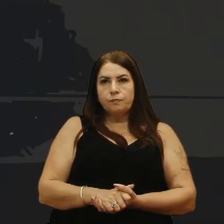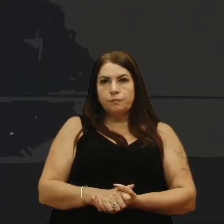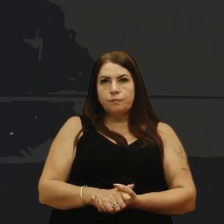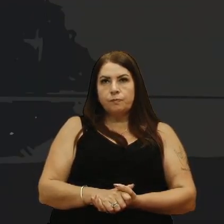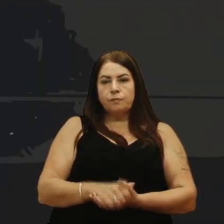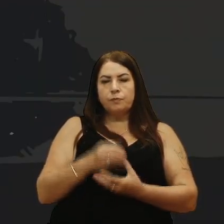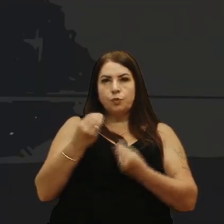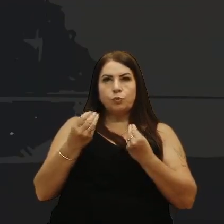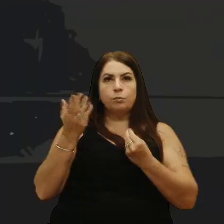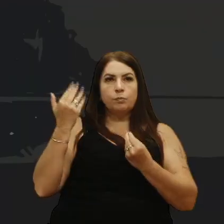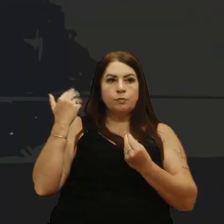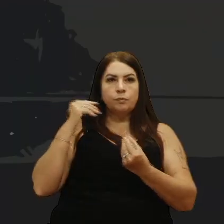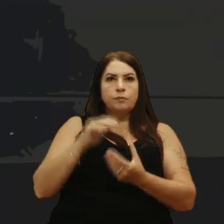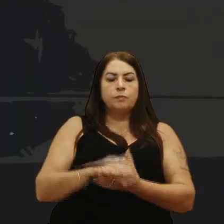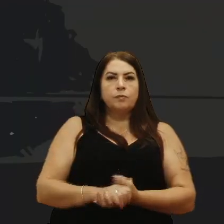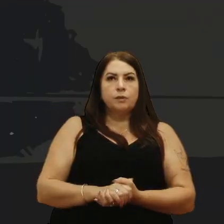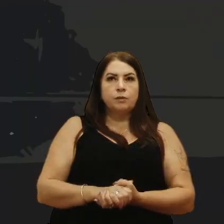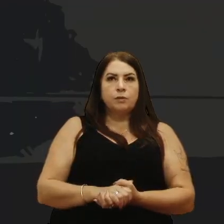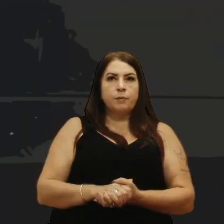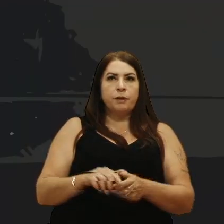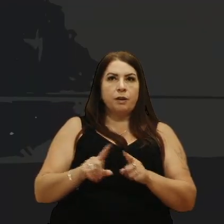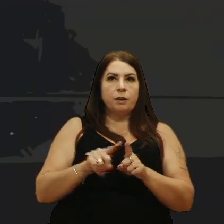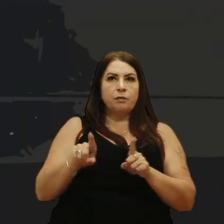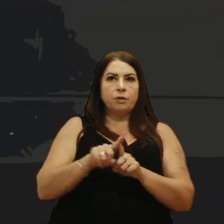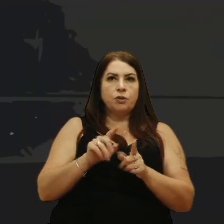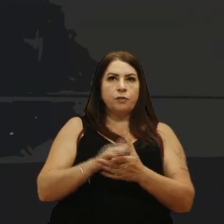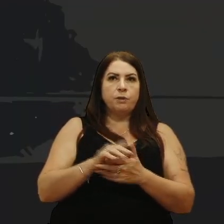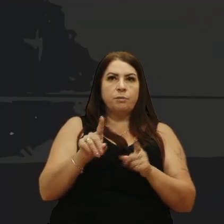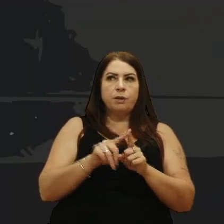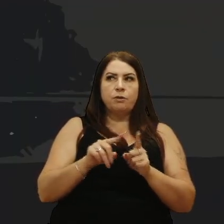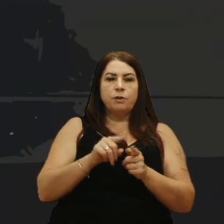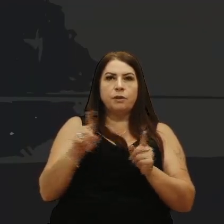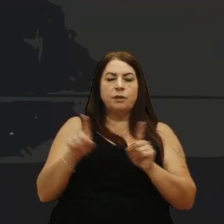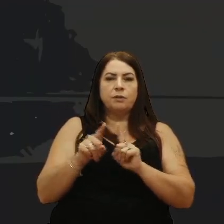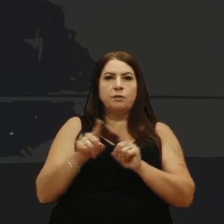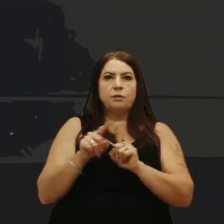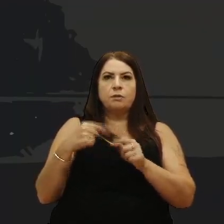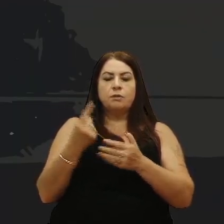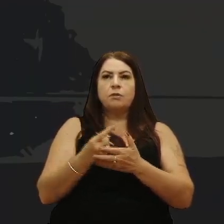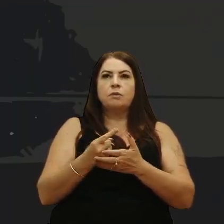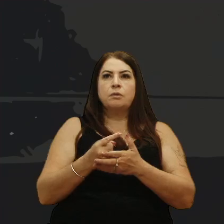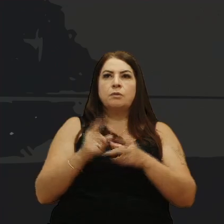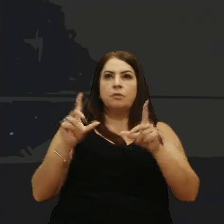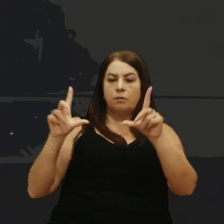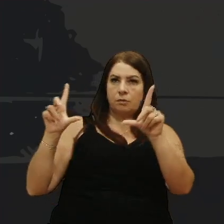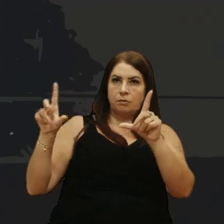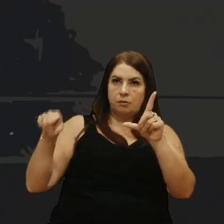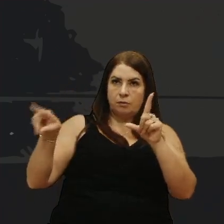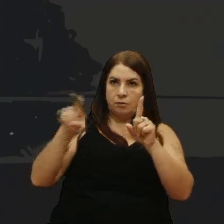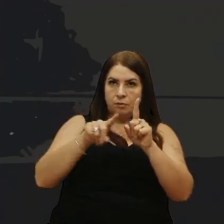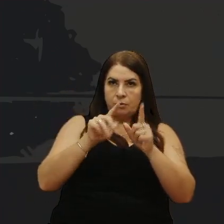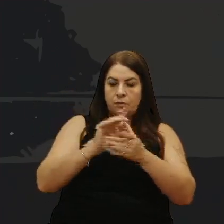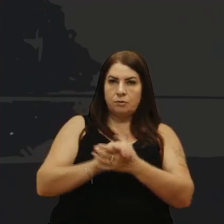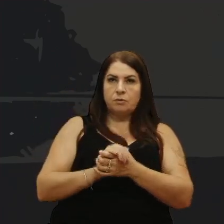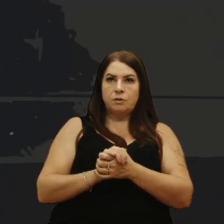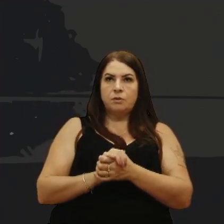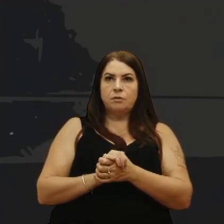Como era. Hoje com câmeras, com placas.